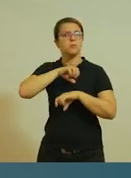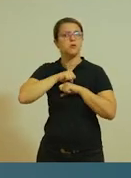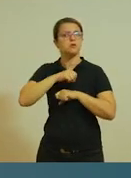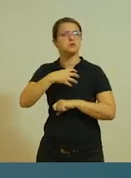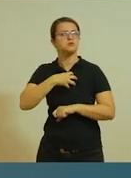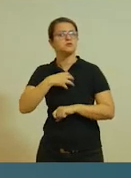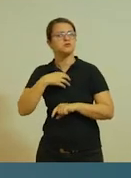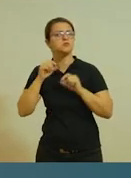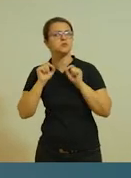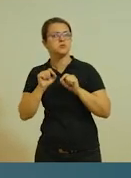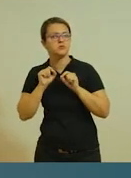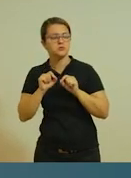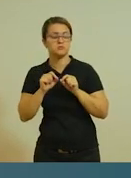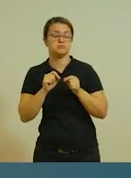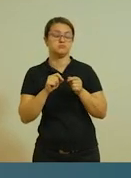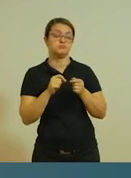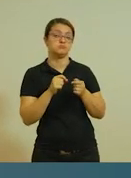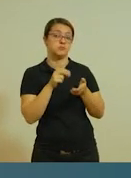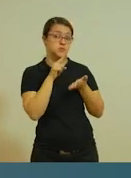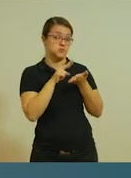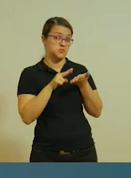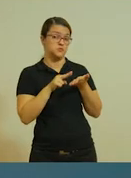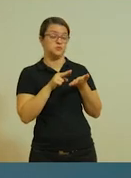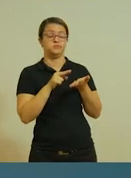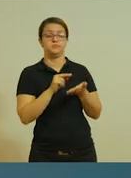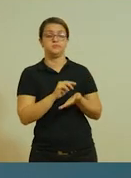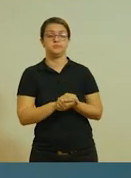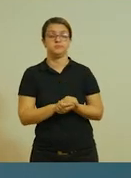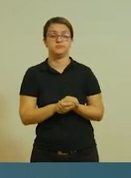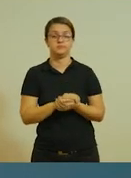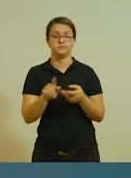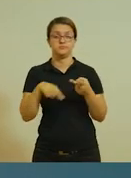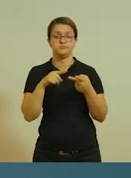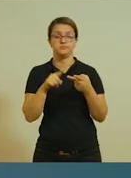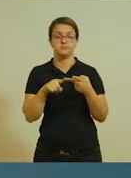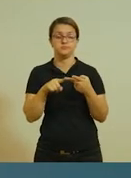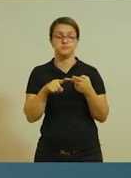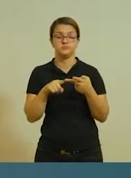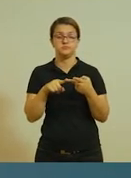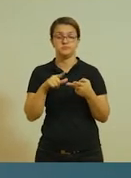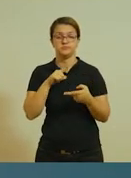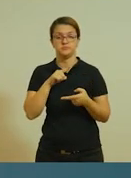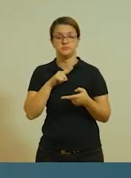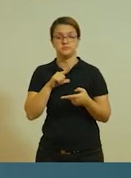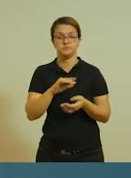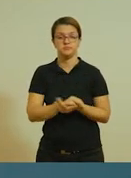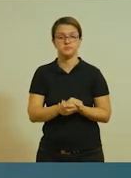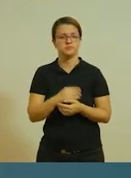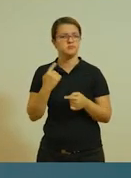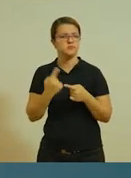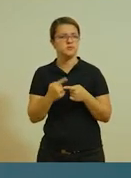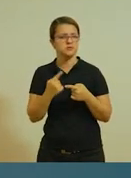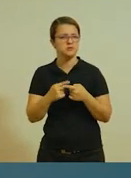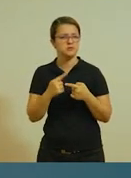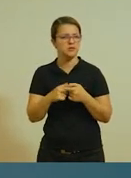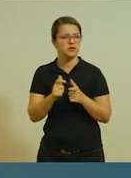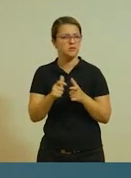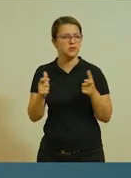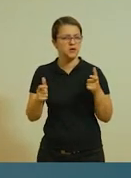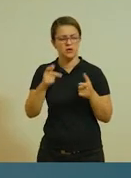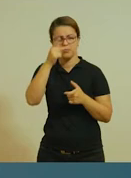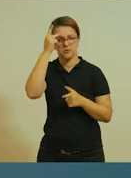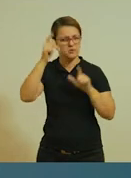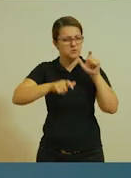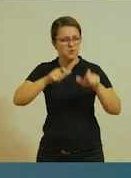a compreensão do texto, vocês irão responder. Na segunda, nós temos: por que a maioria das pessoas